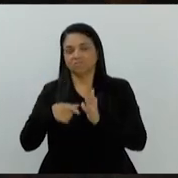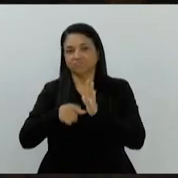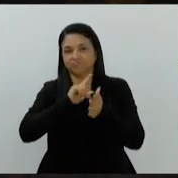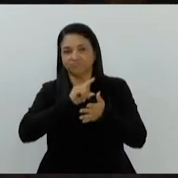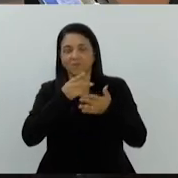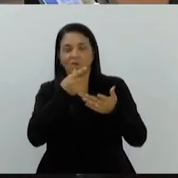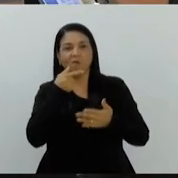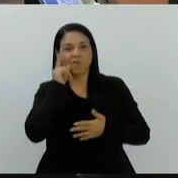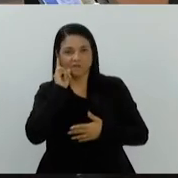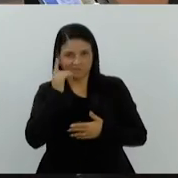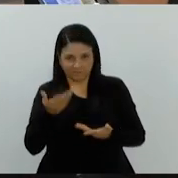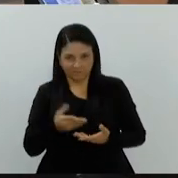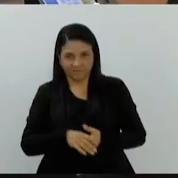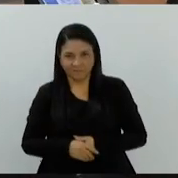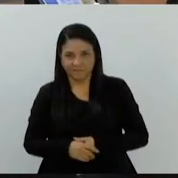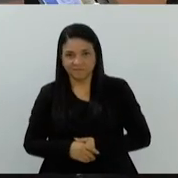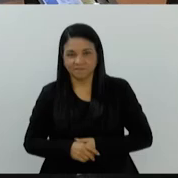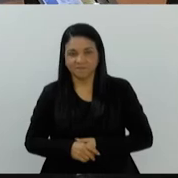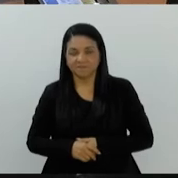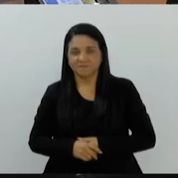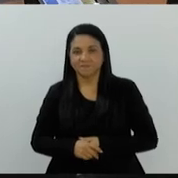anterior.